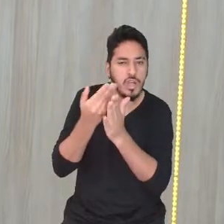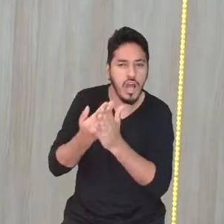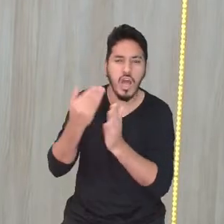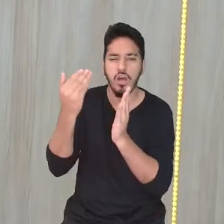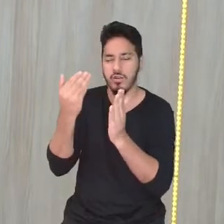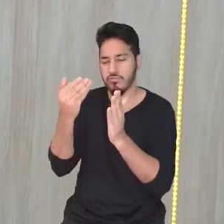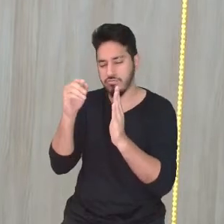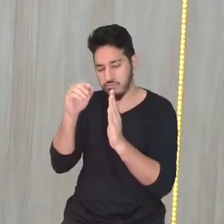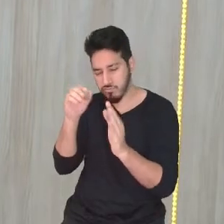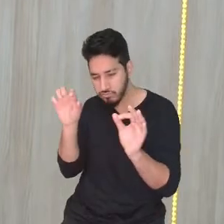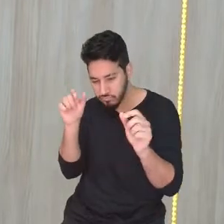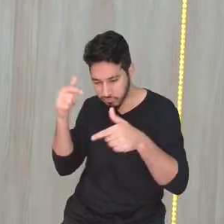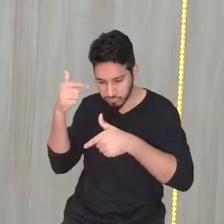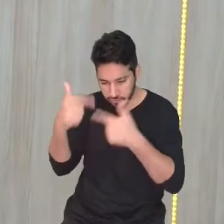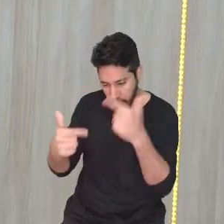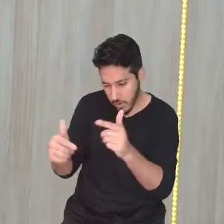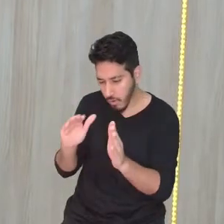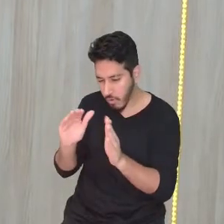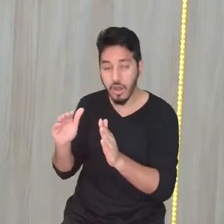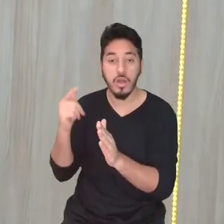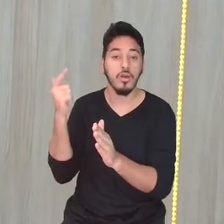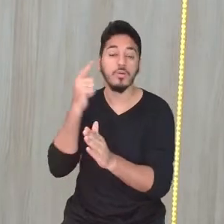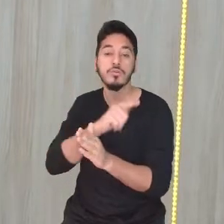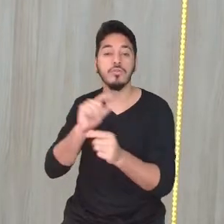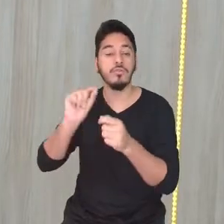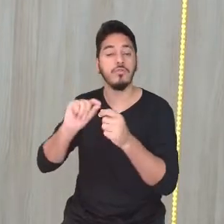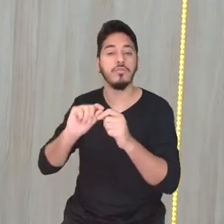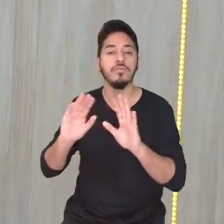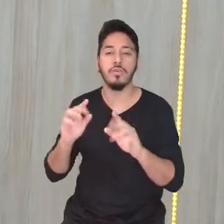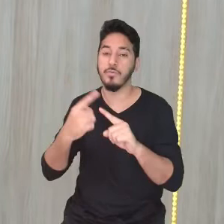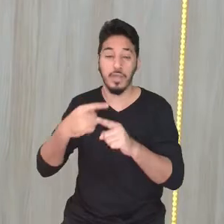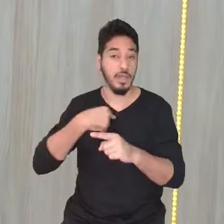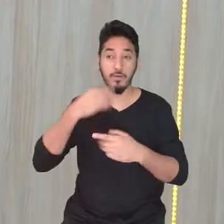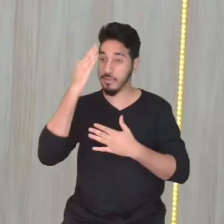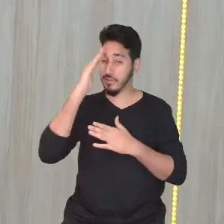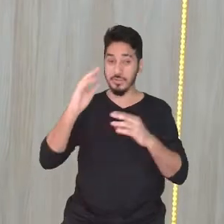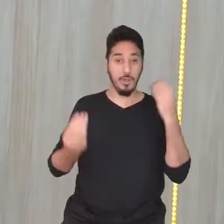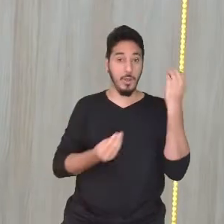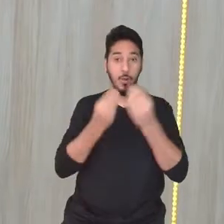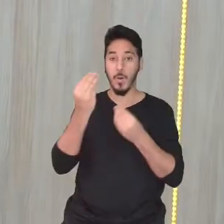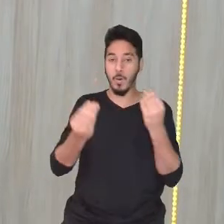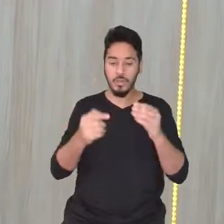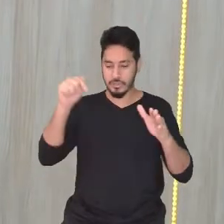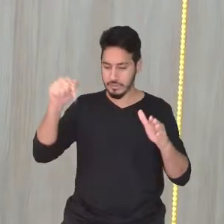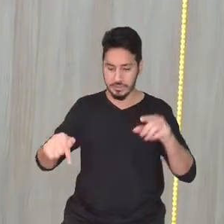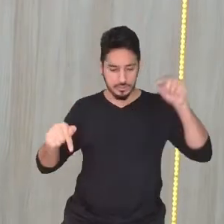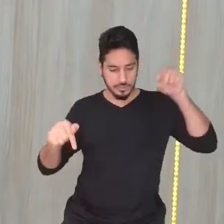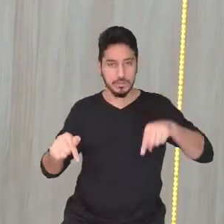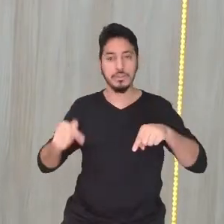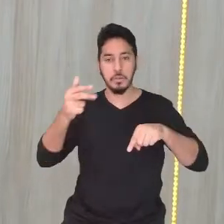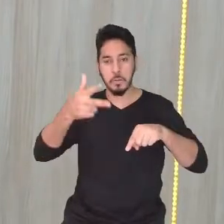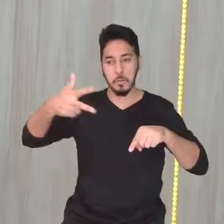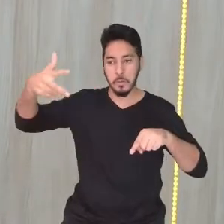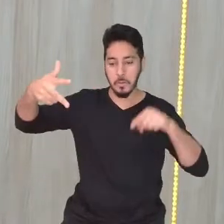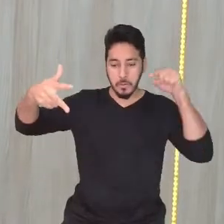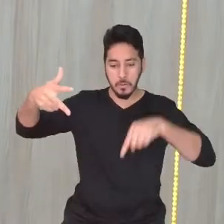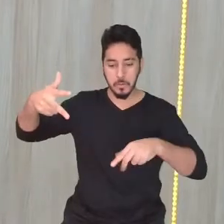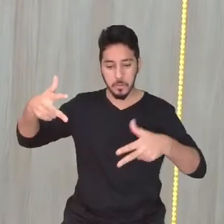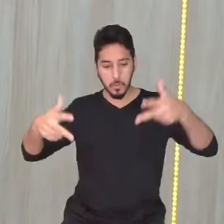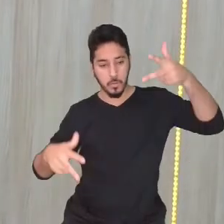para isso, né? Para poder fazer, que eu não faço ideia de como é que eles apertam, o que é que eles fazem, mas eles